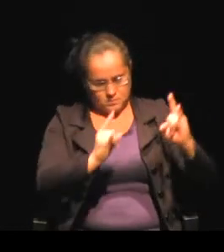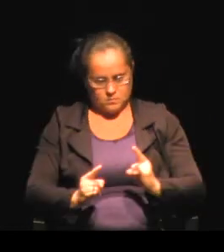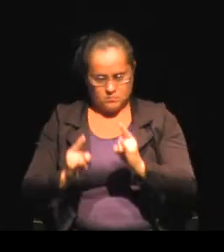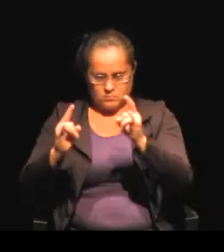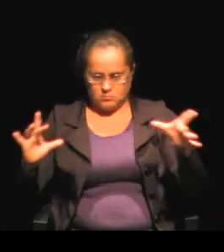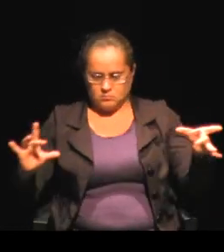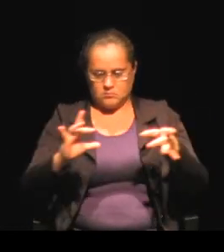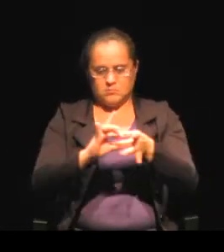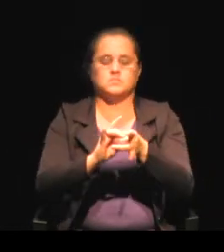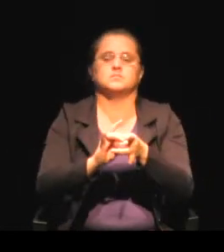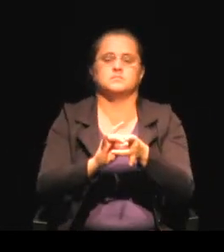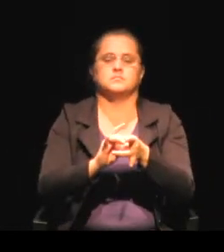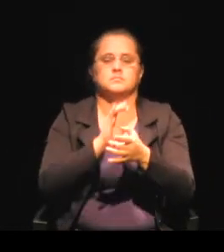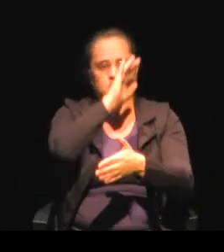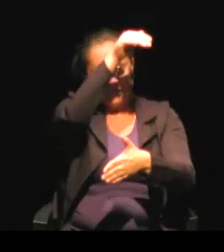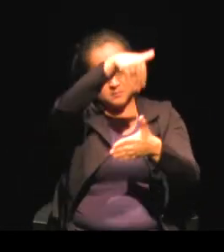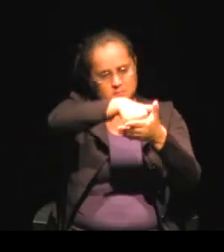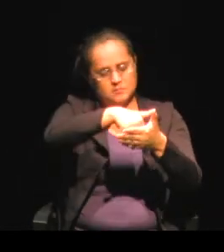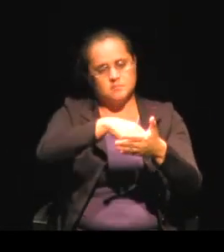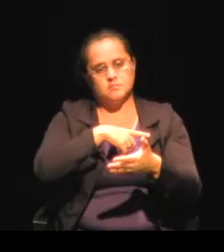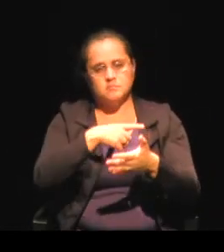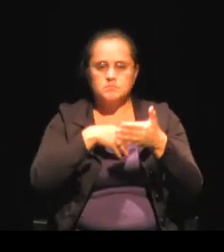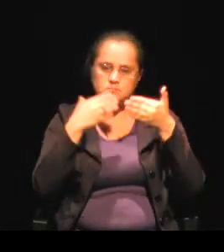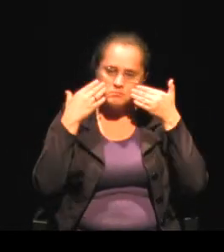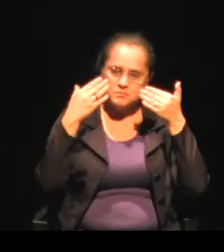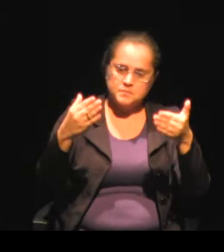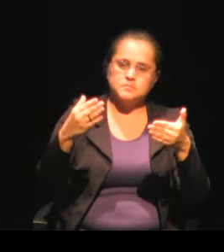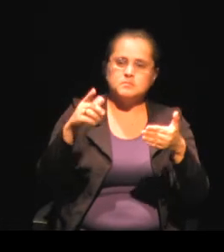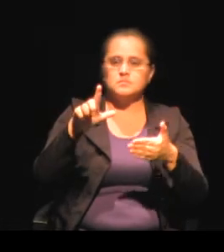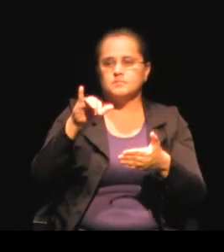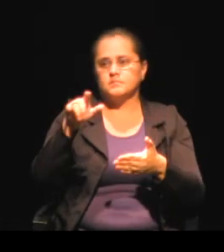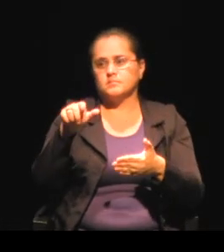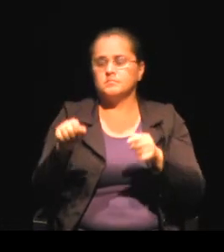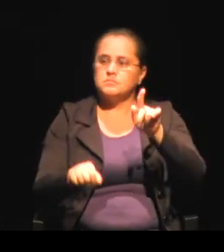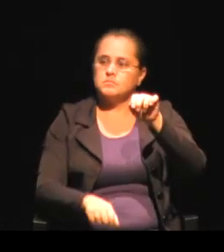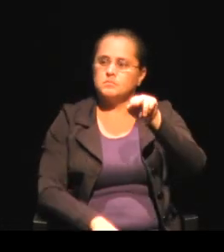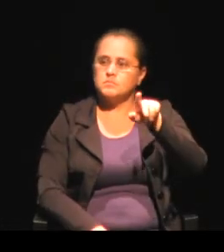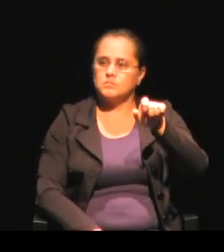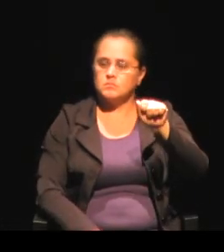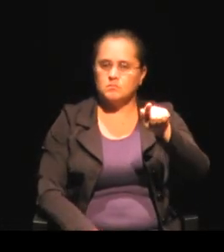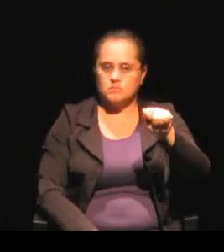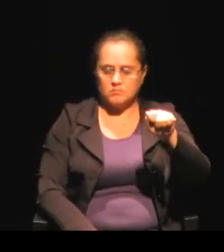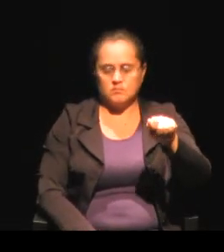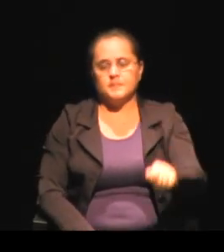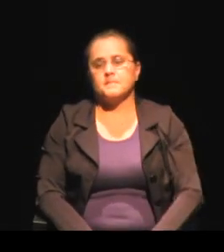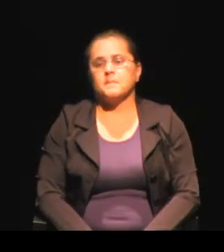contato aqui dos dois edifícios, e aqui está a exposição que já está implantada e funcionando lá.